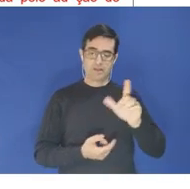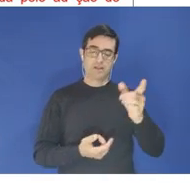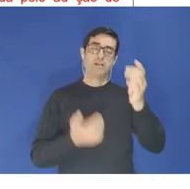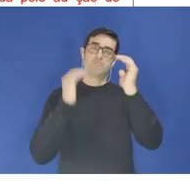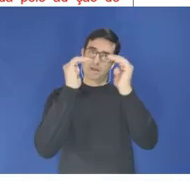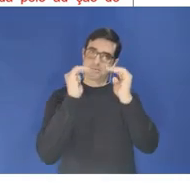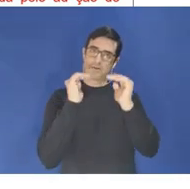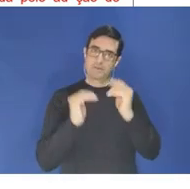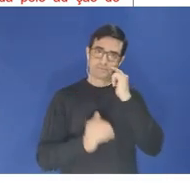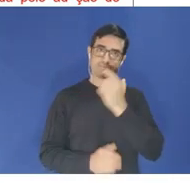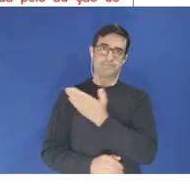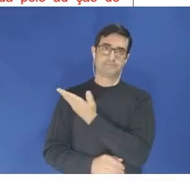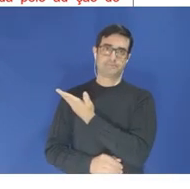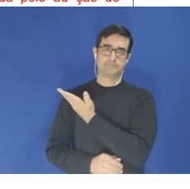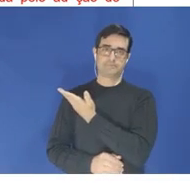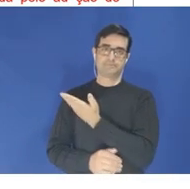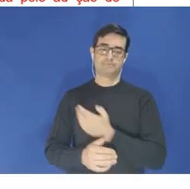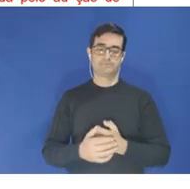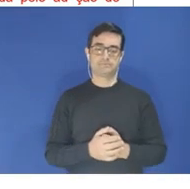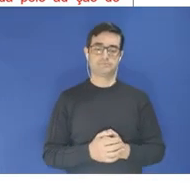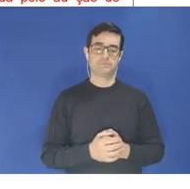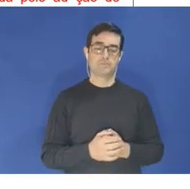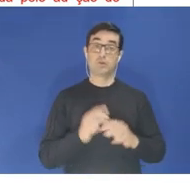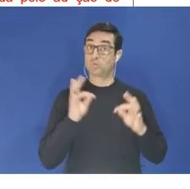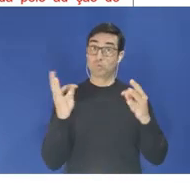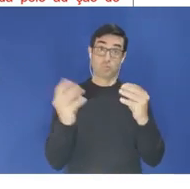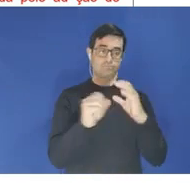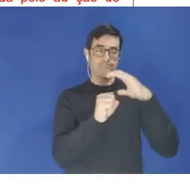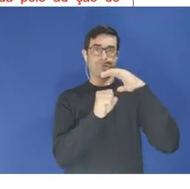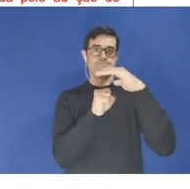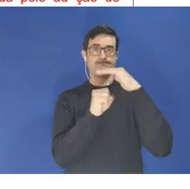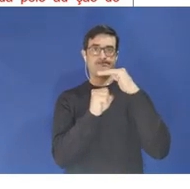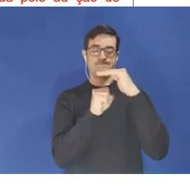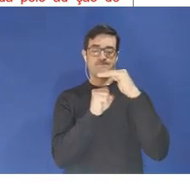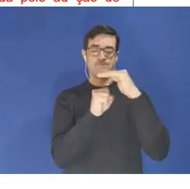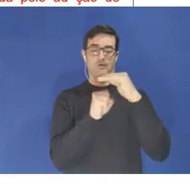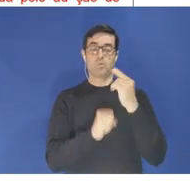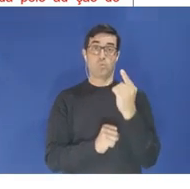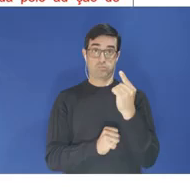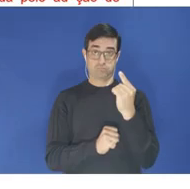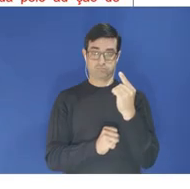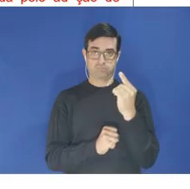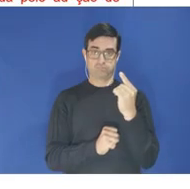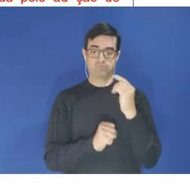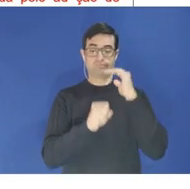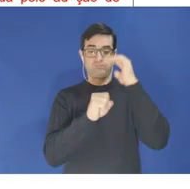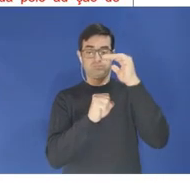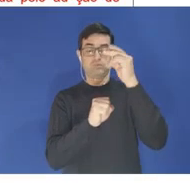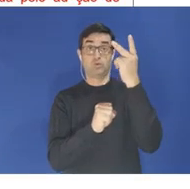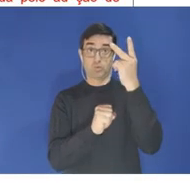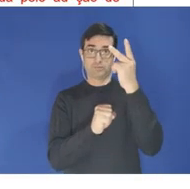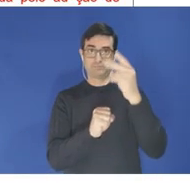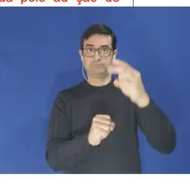alumínio, silício. Bom, todos eles têm o nível 1, o nível 2 e o nível